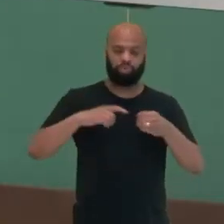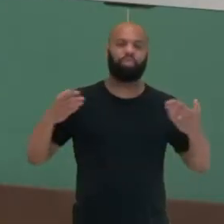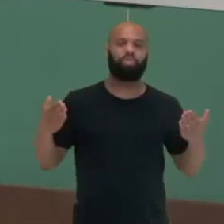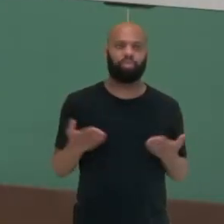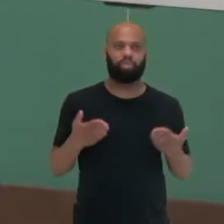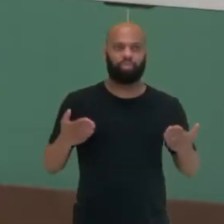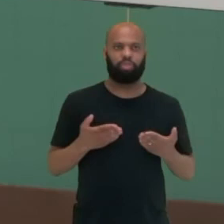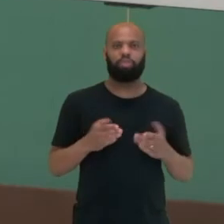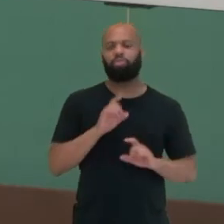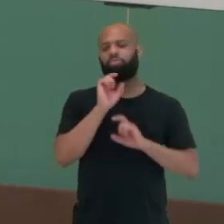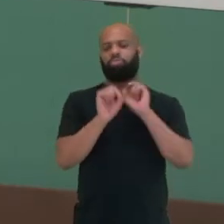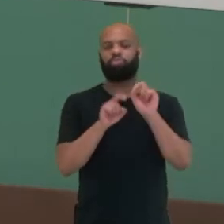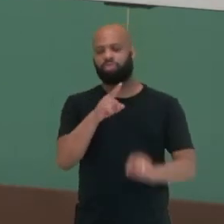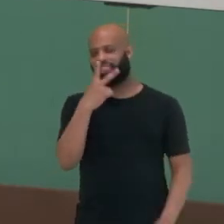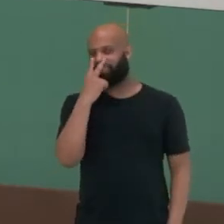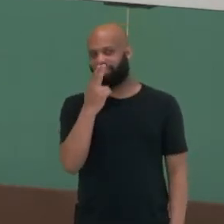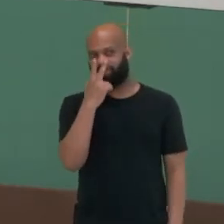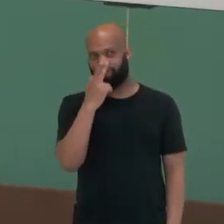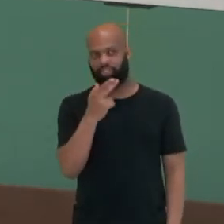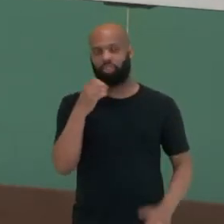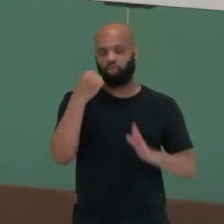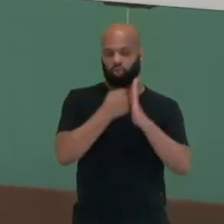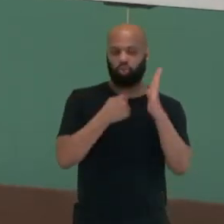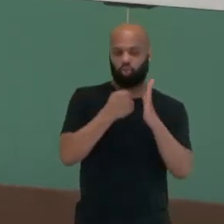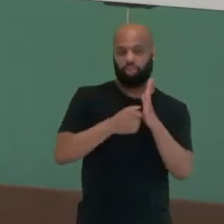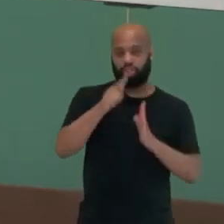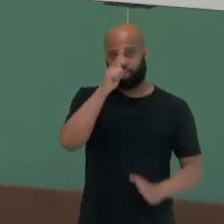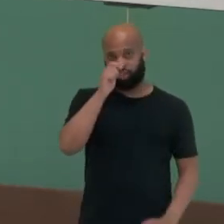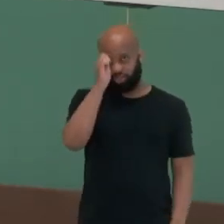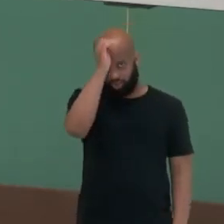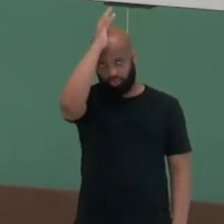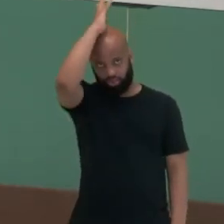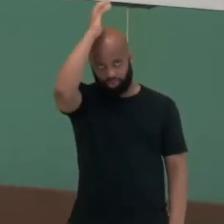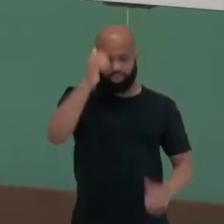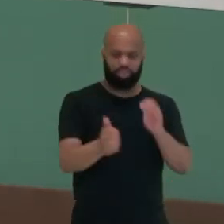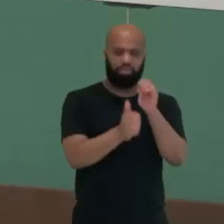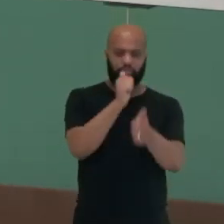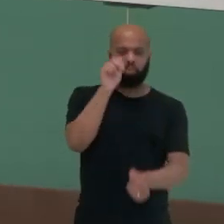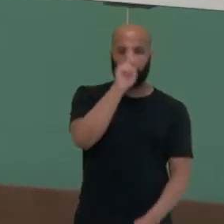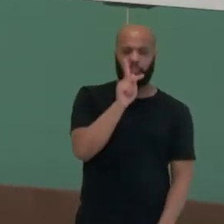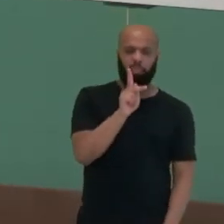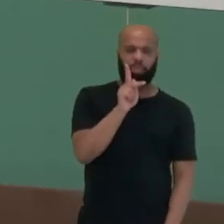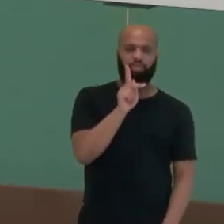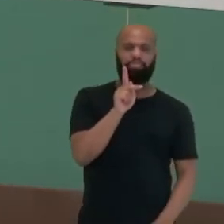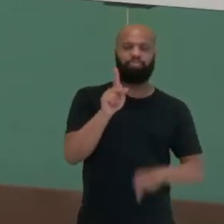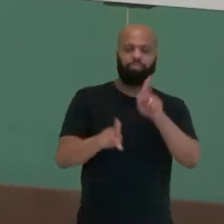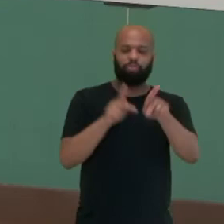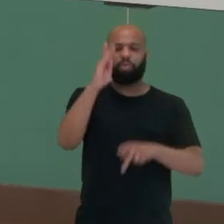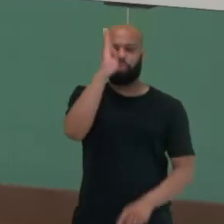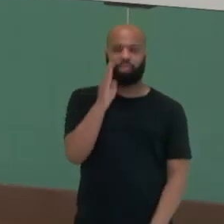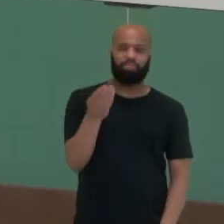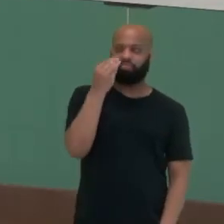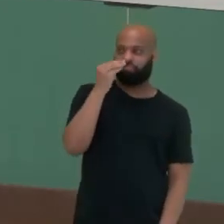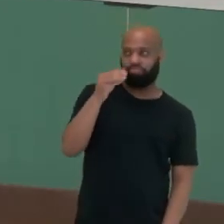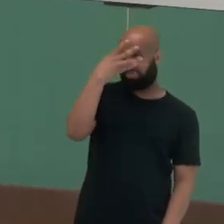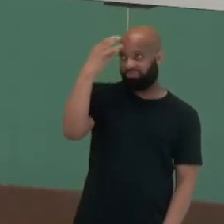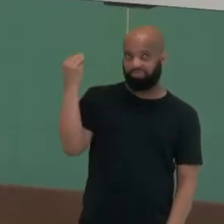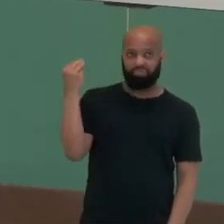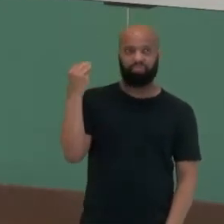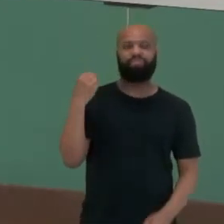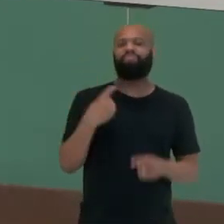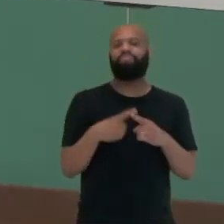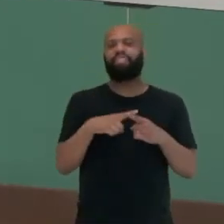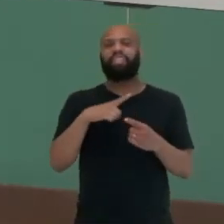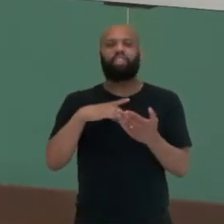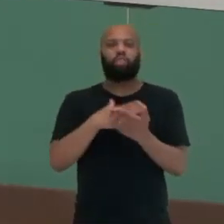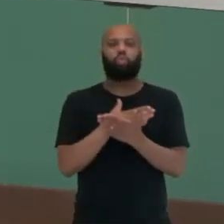Retornamos. E o que vocês acham? Que a luta greco-romana é um esporte esquecido pelos brasileiros? Às vezes ele é nem lembrado,